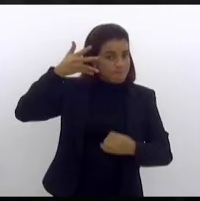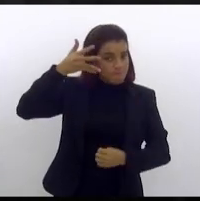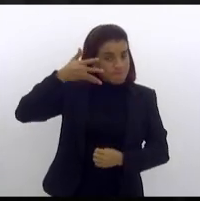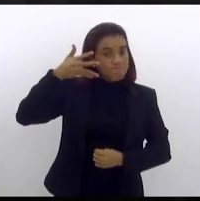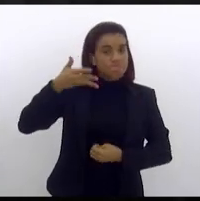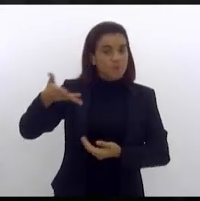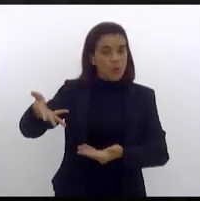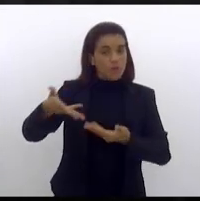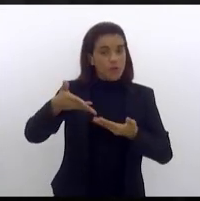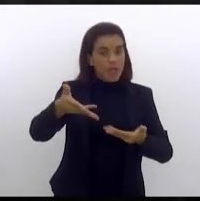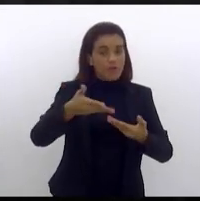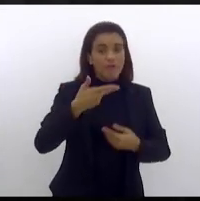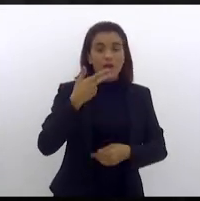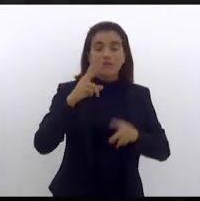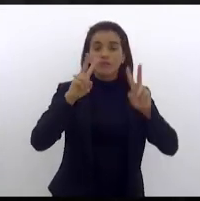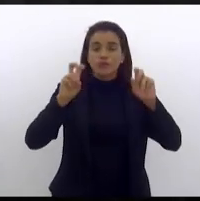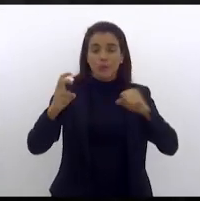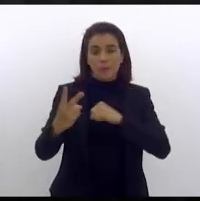aun